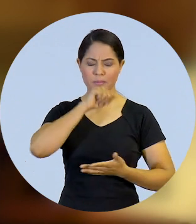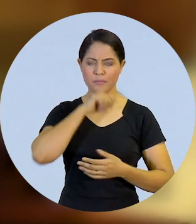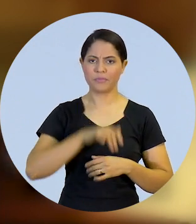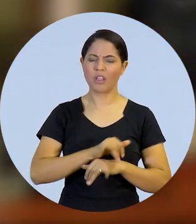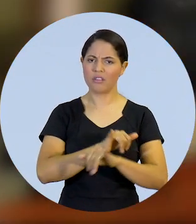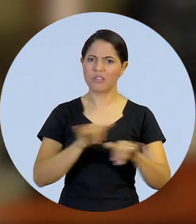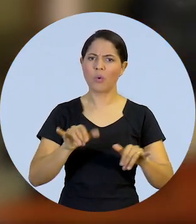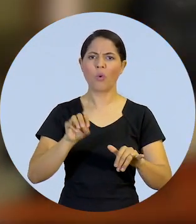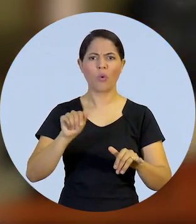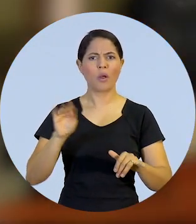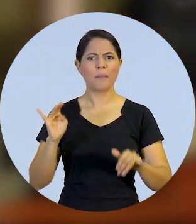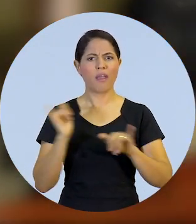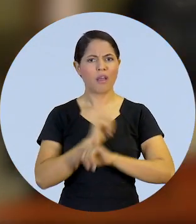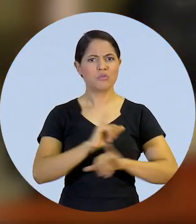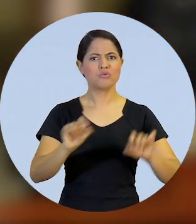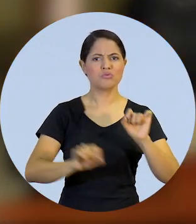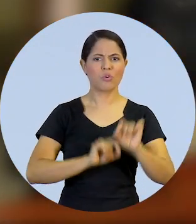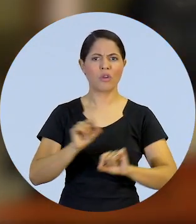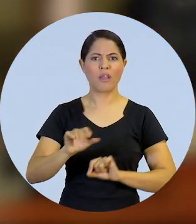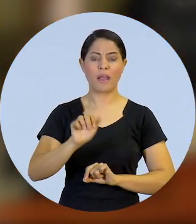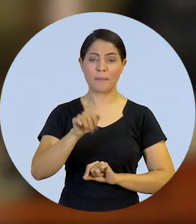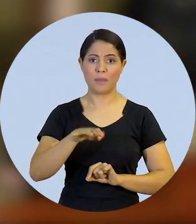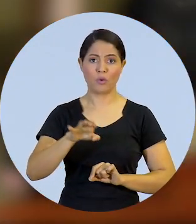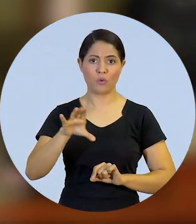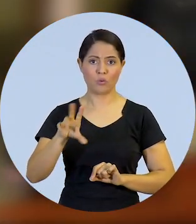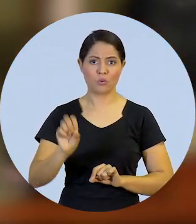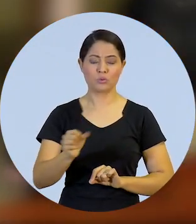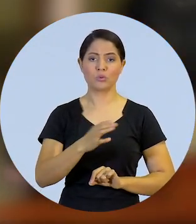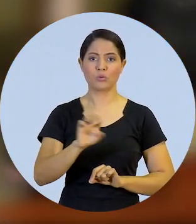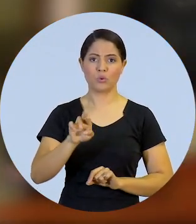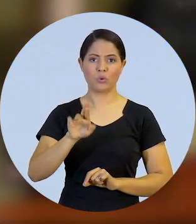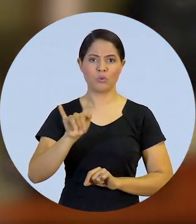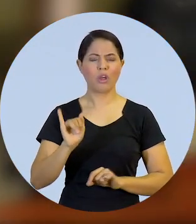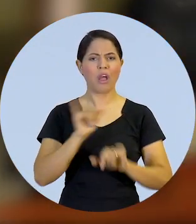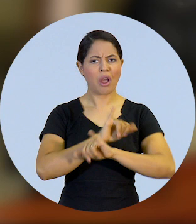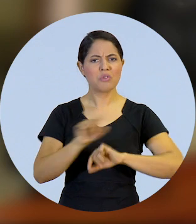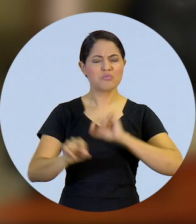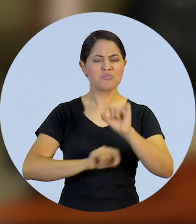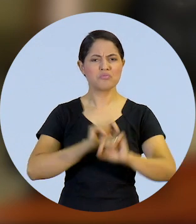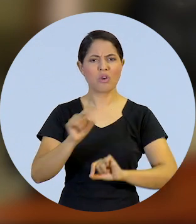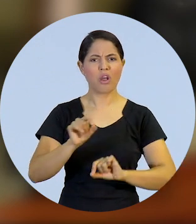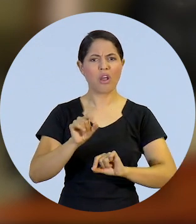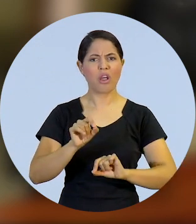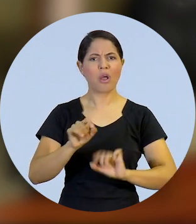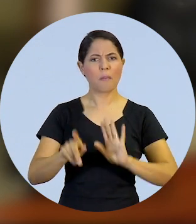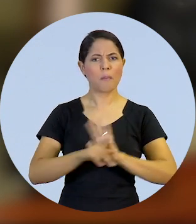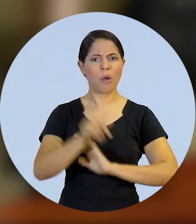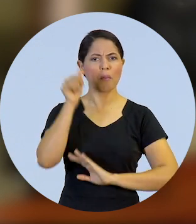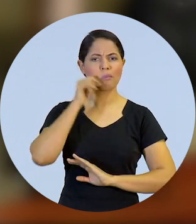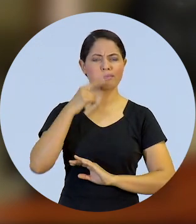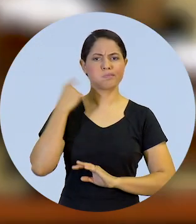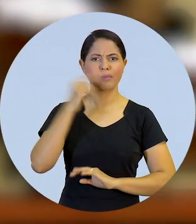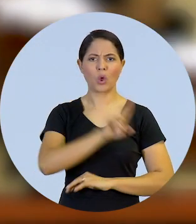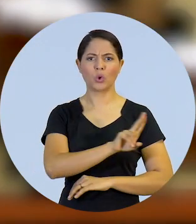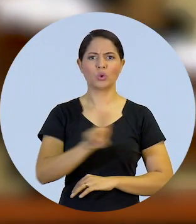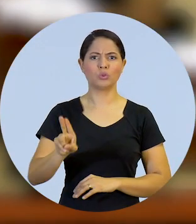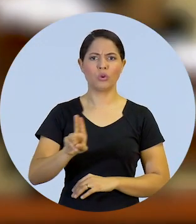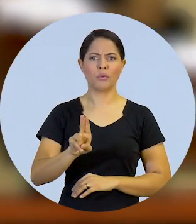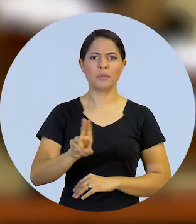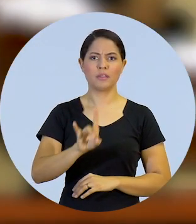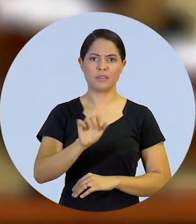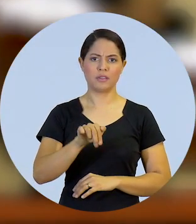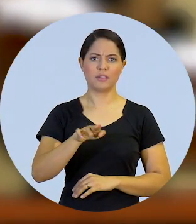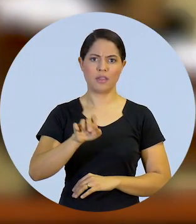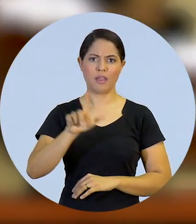defende que a cobrança não é devida, ou seja, é inconstitucional, conforme destacou a presidente da Comissão Nacional